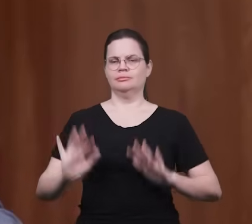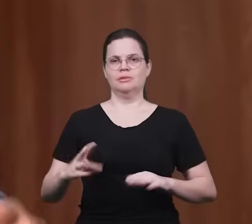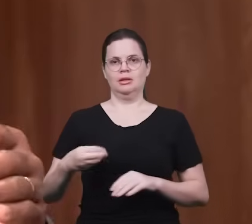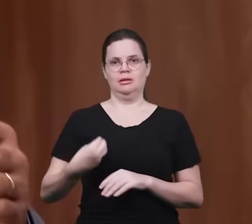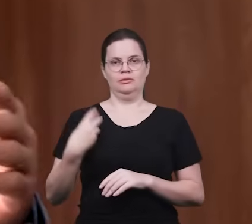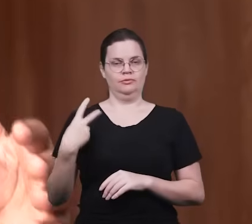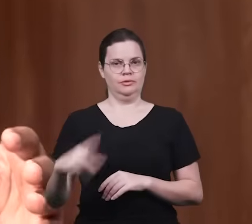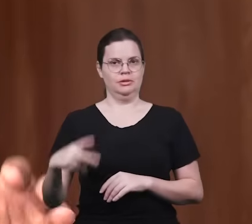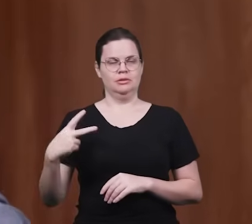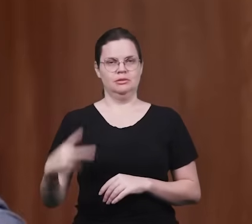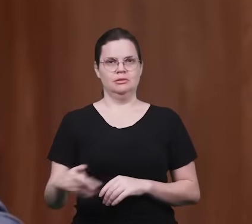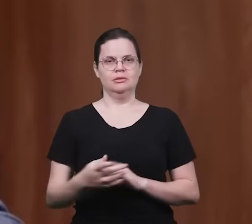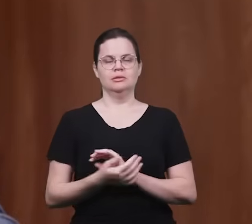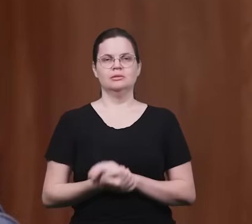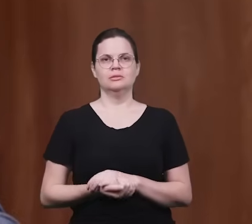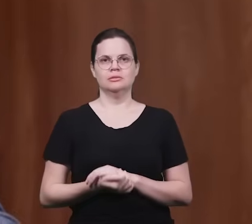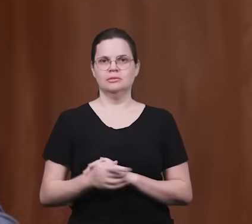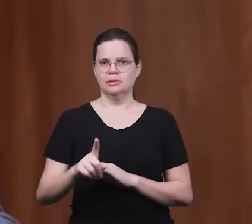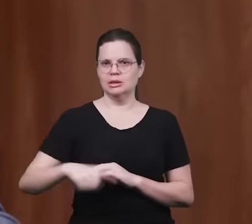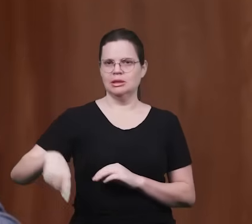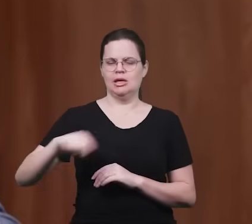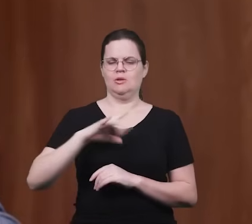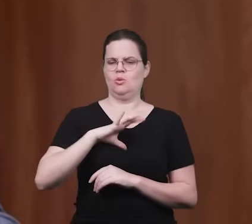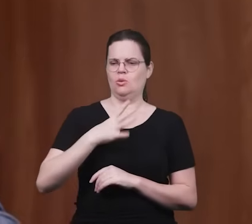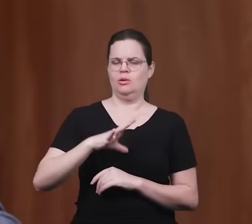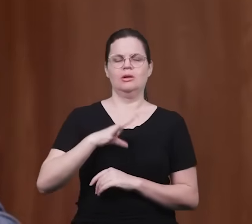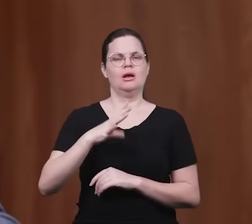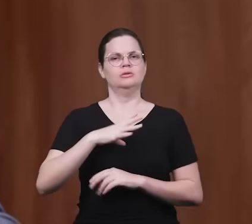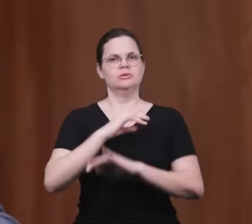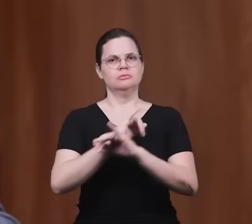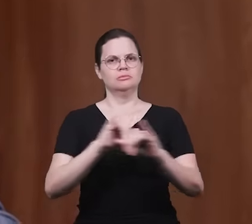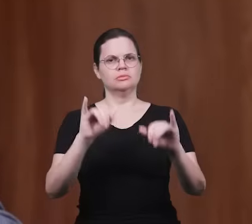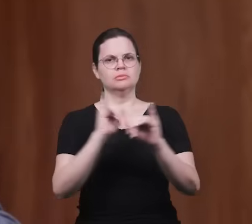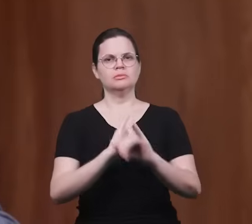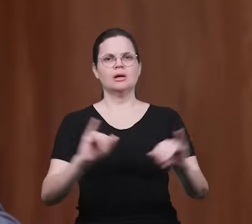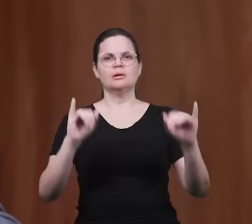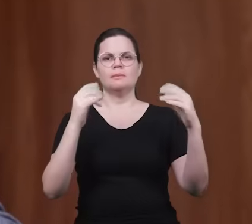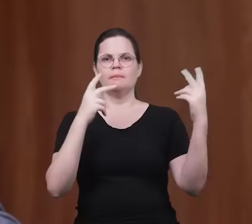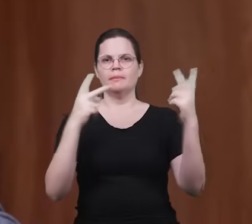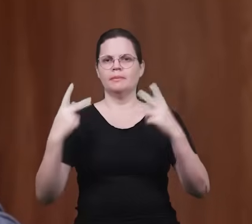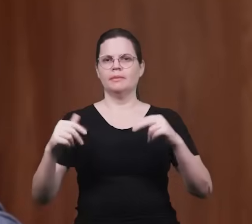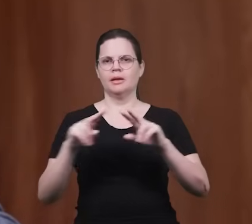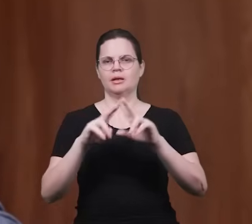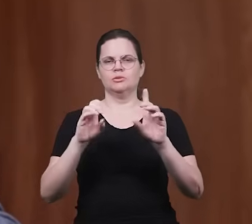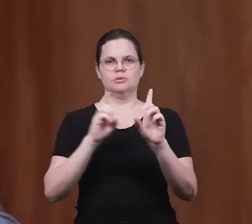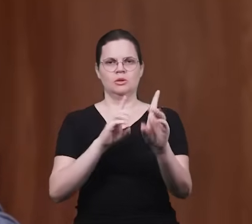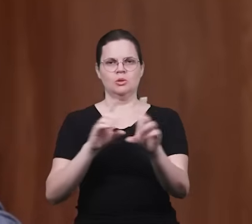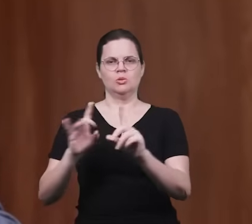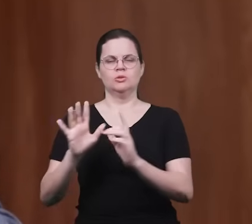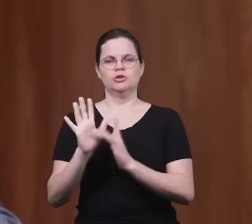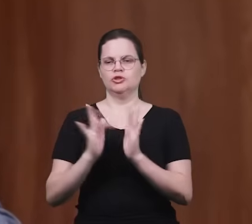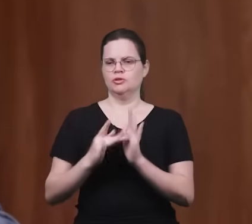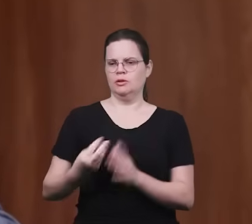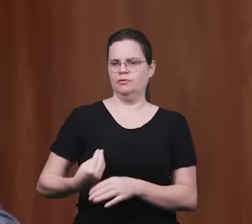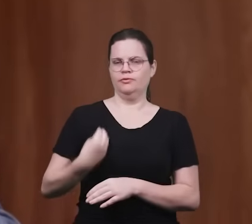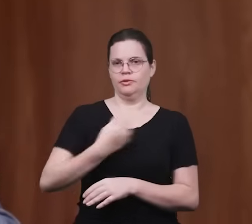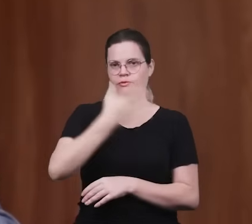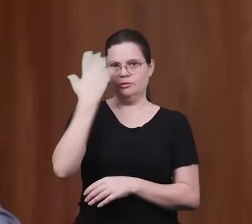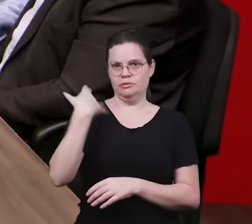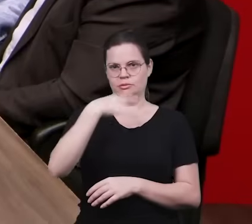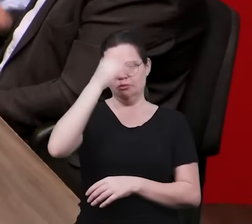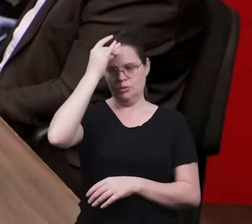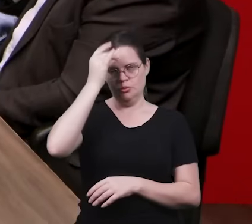E, pela unção do Espírito Santo, tiveram coragem, anunciaram, e o Espírito Santo confirmou a palavra da boca